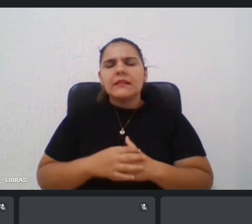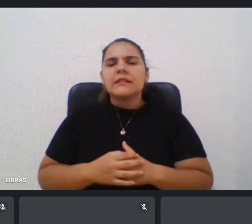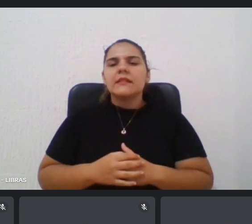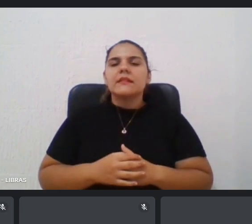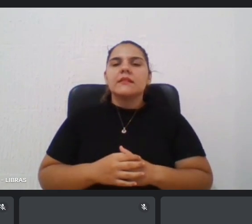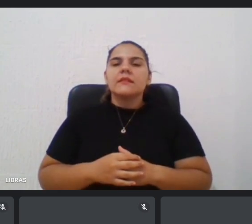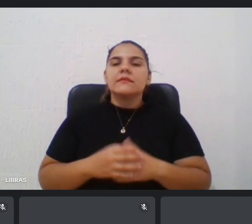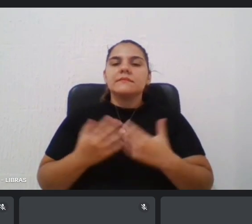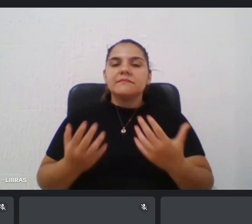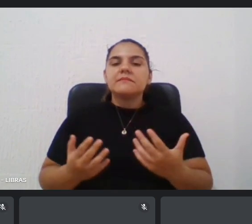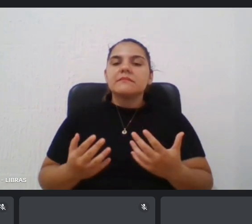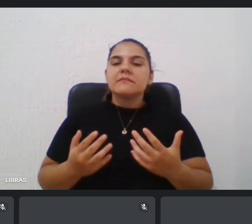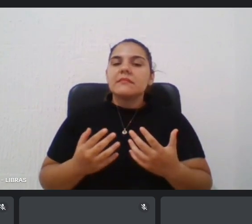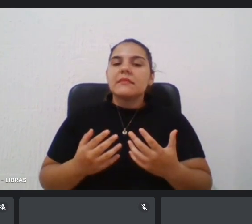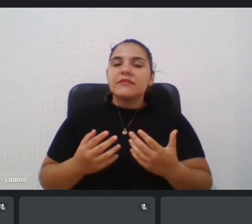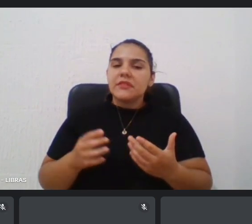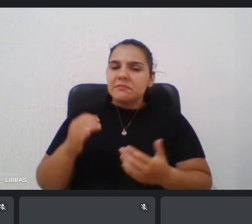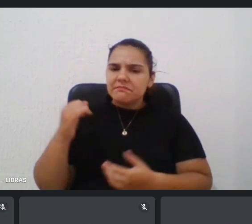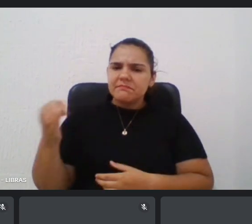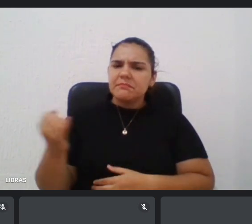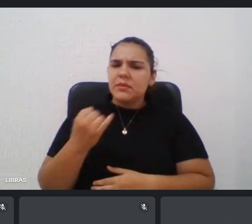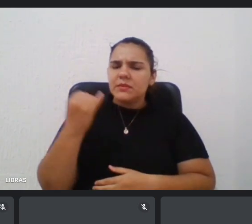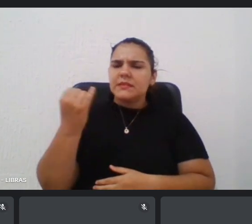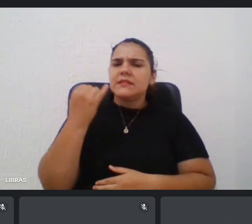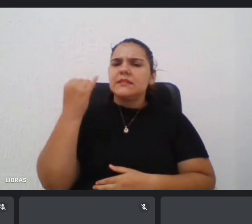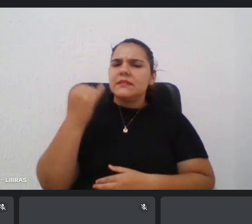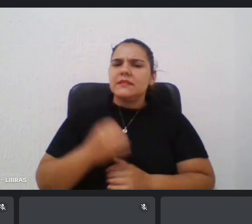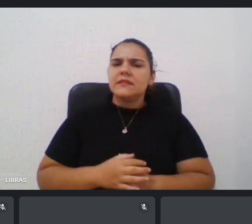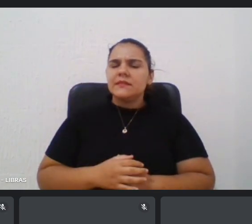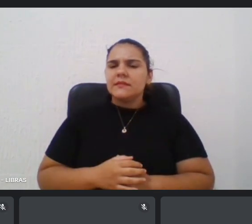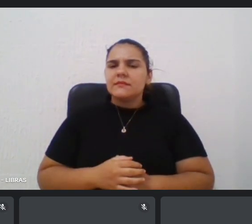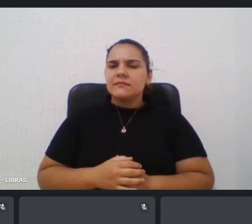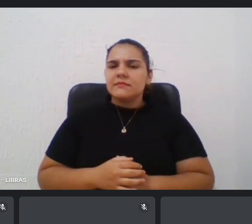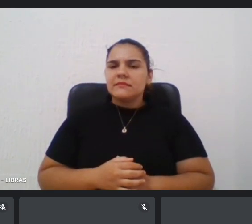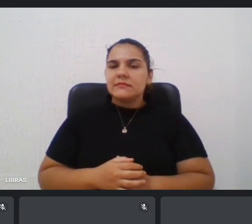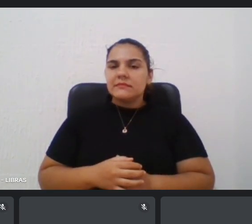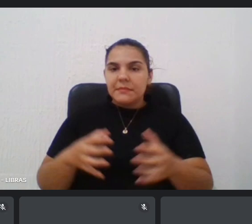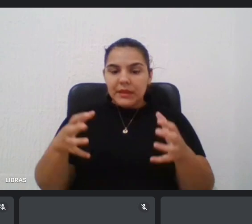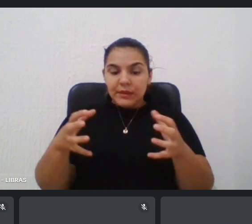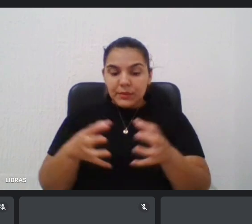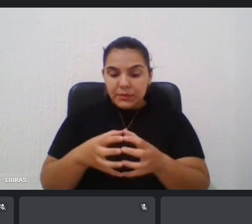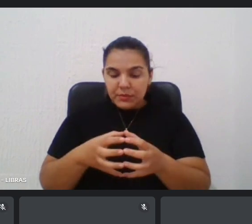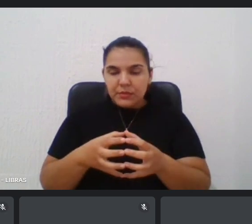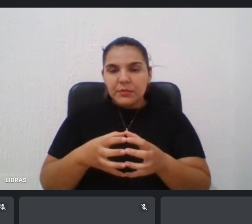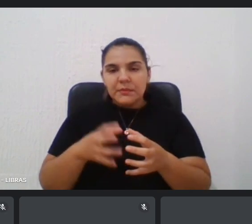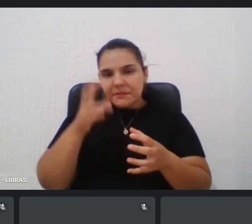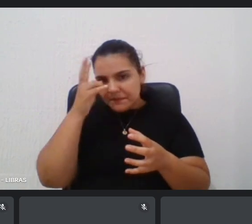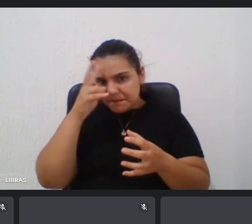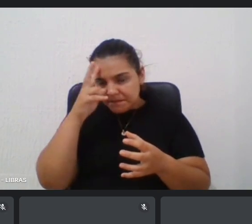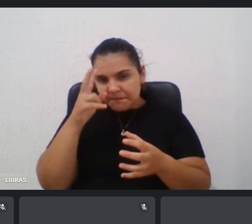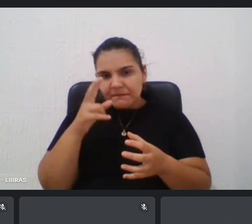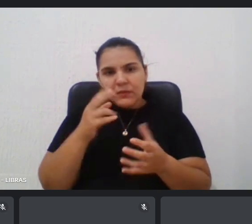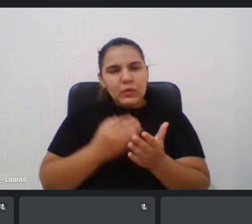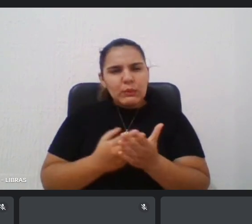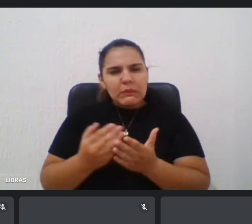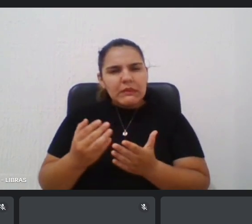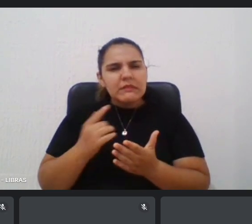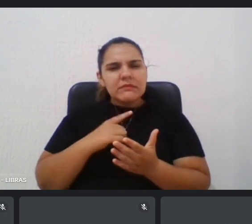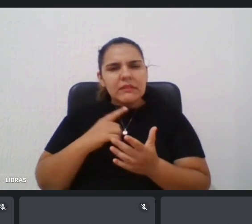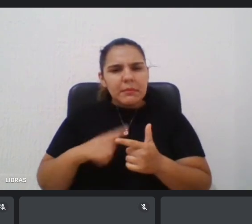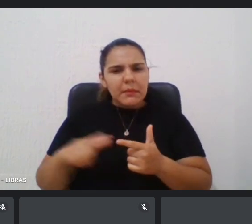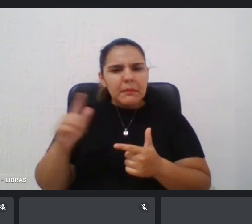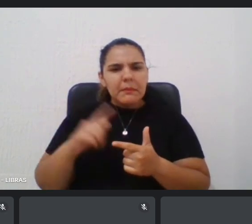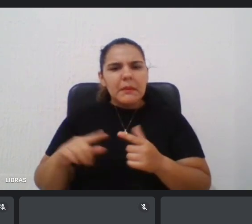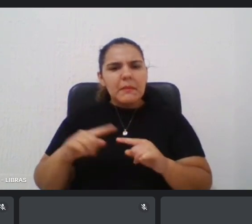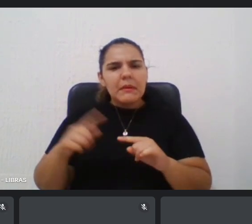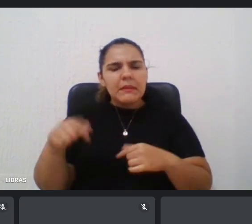essencial. E para a turma inteira foi um grande aprendizado. No começo as pessoas tinham questões mesmo. Ele tinha um pouco de